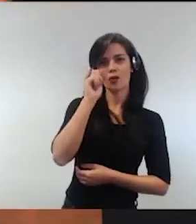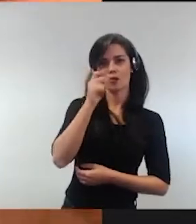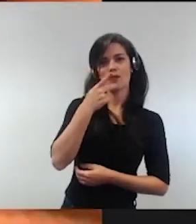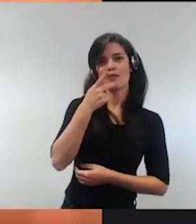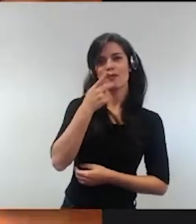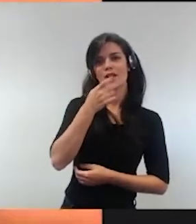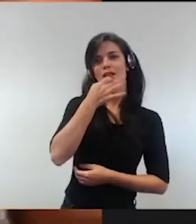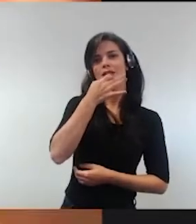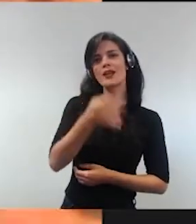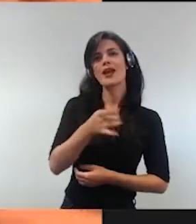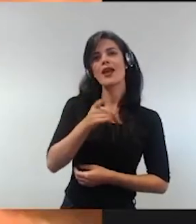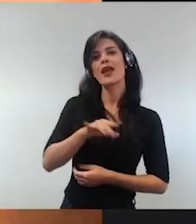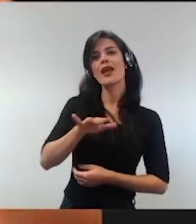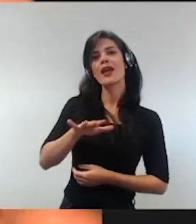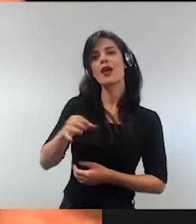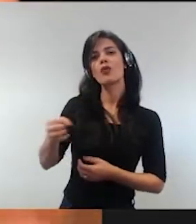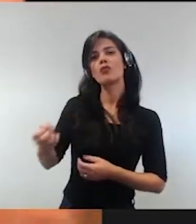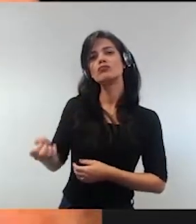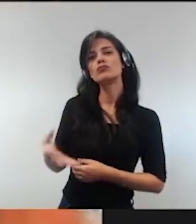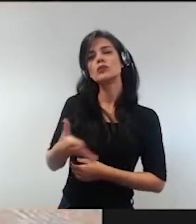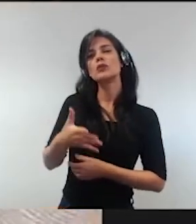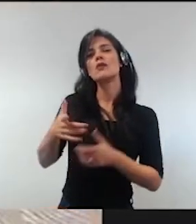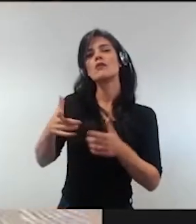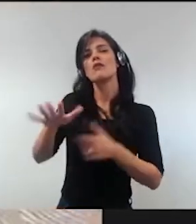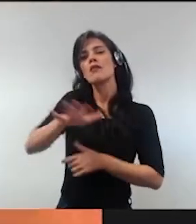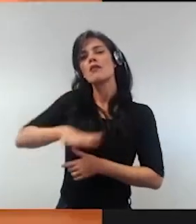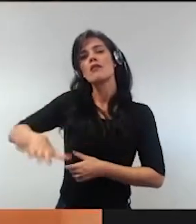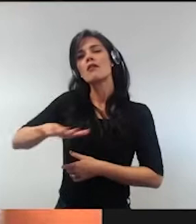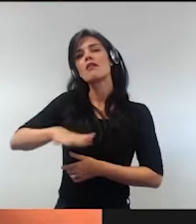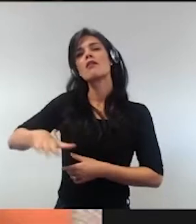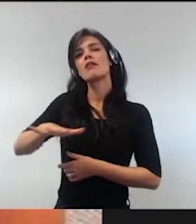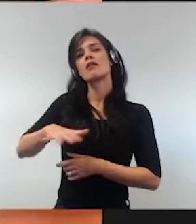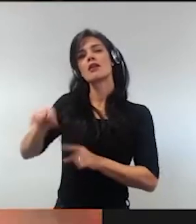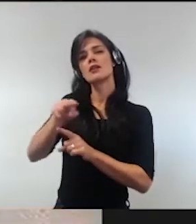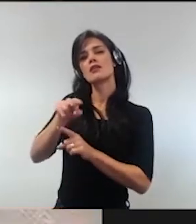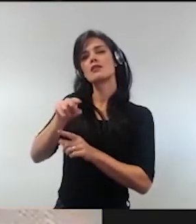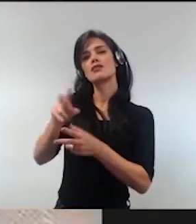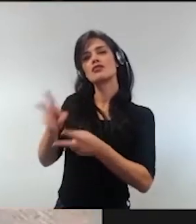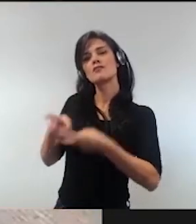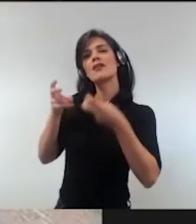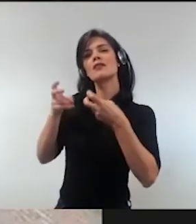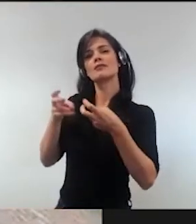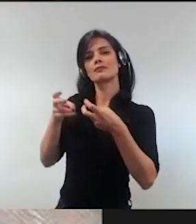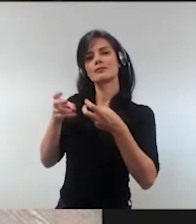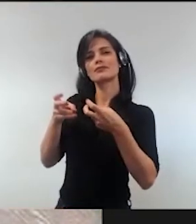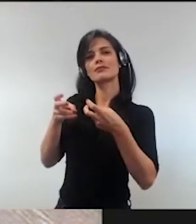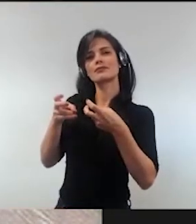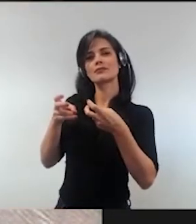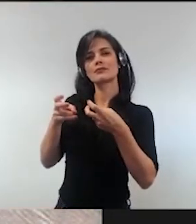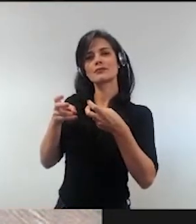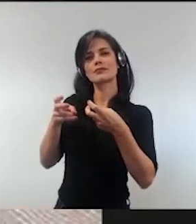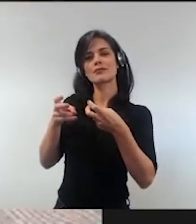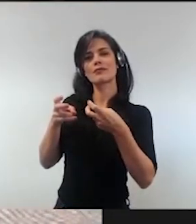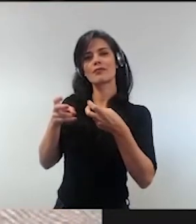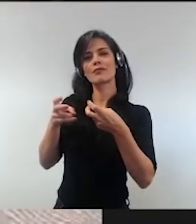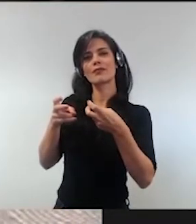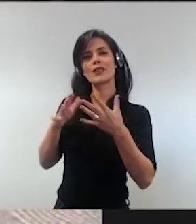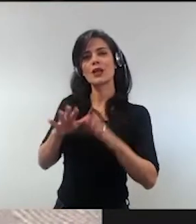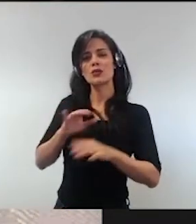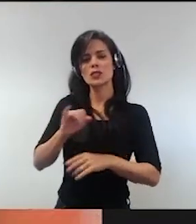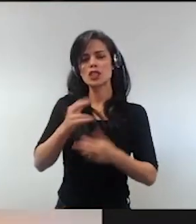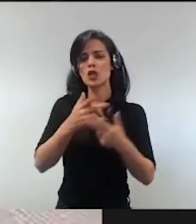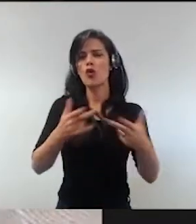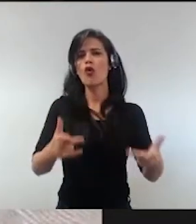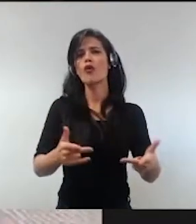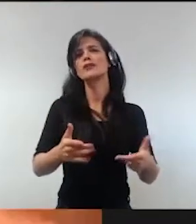uma nova área de percepções, tornando estranho aquilo que é evidente.